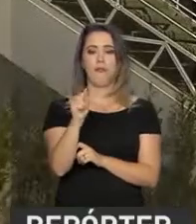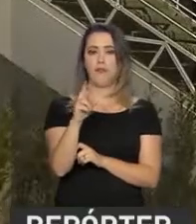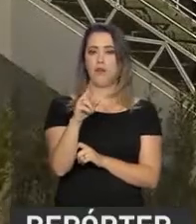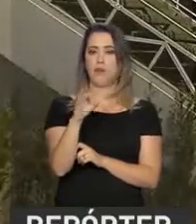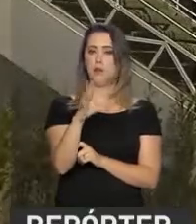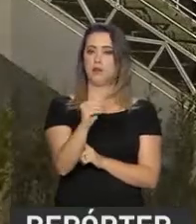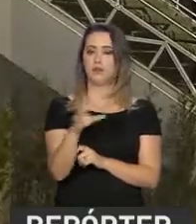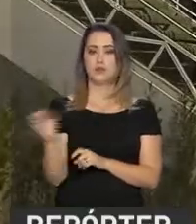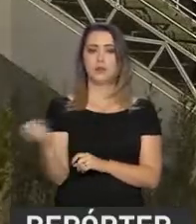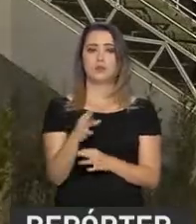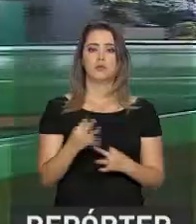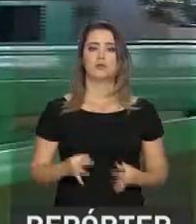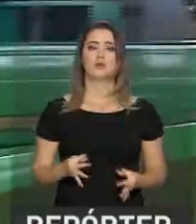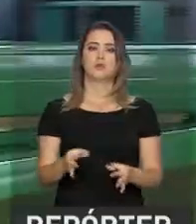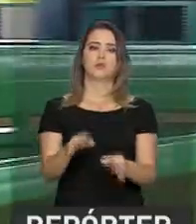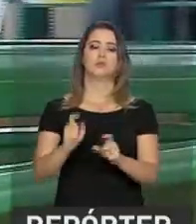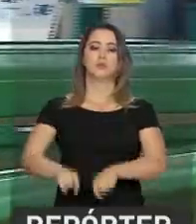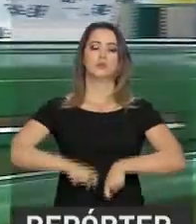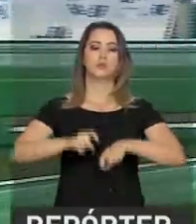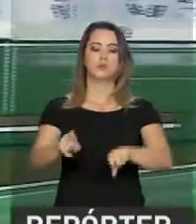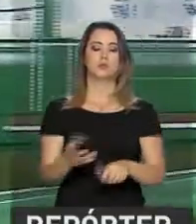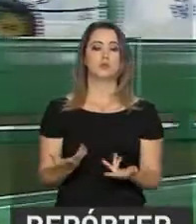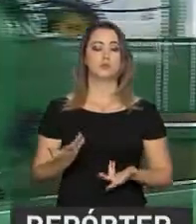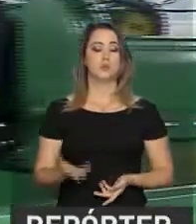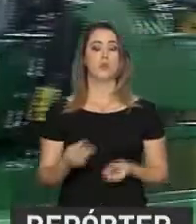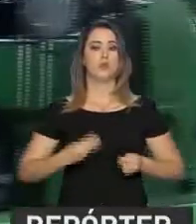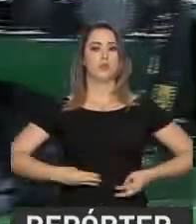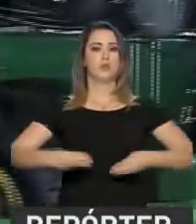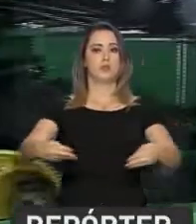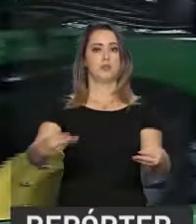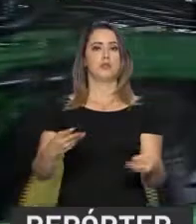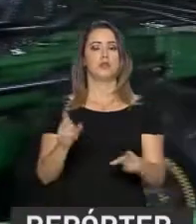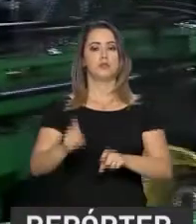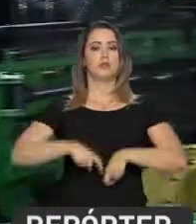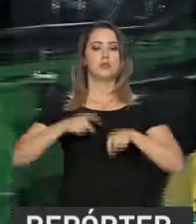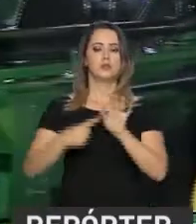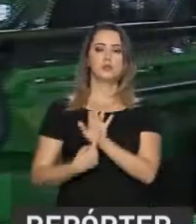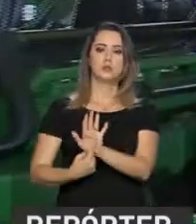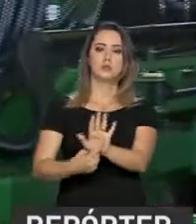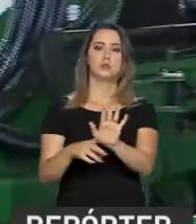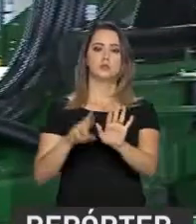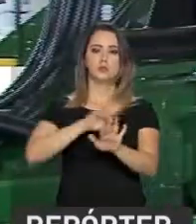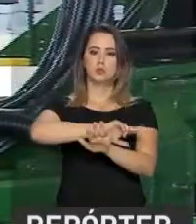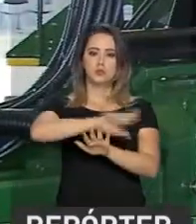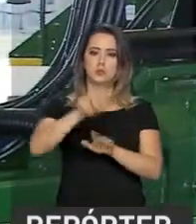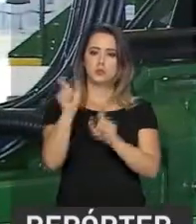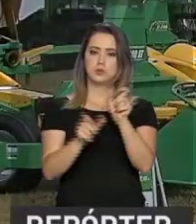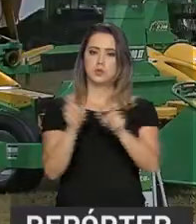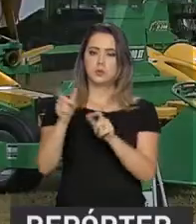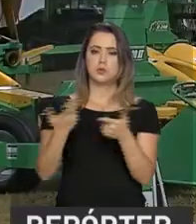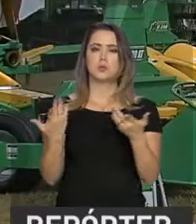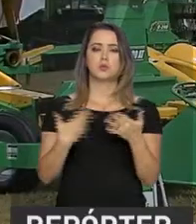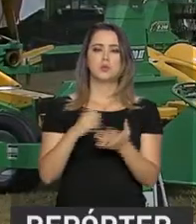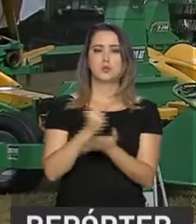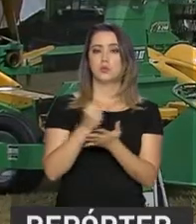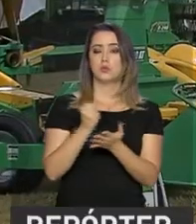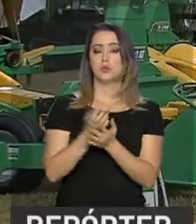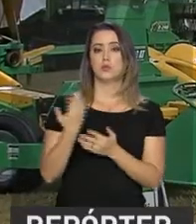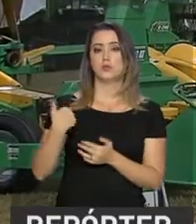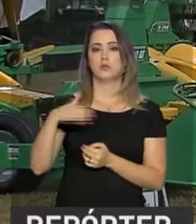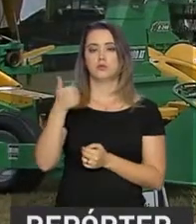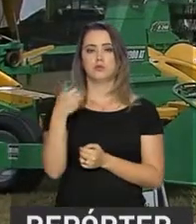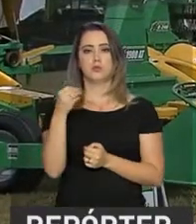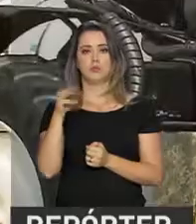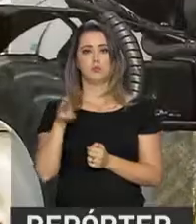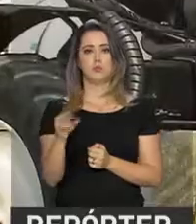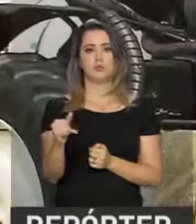na Produção Agropecuária. Dados do Ministério da Agricultura apontam que médios e grandes produtores rurais contrataram mais de 100